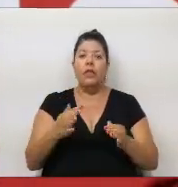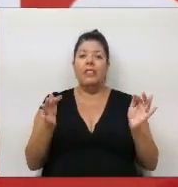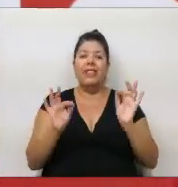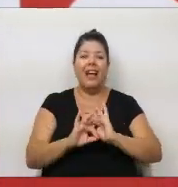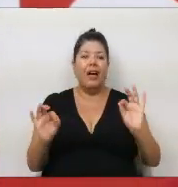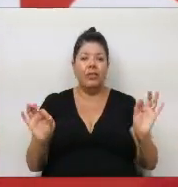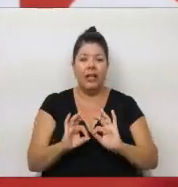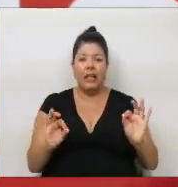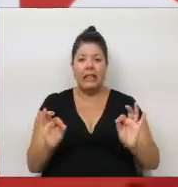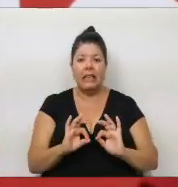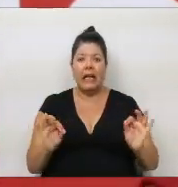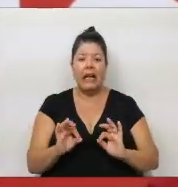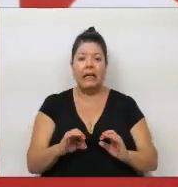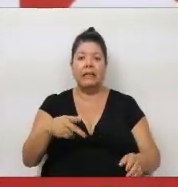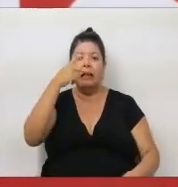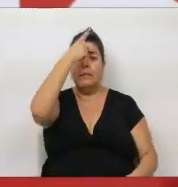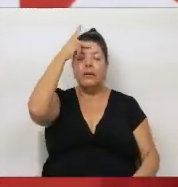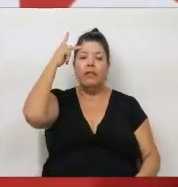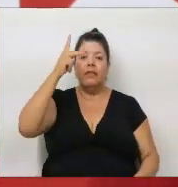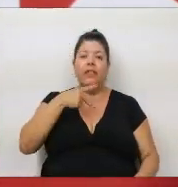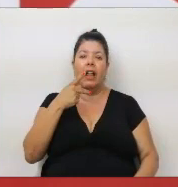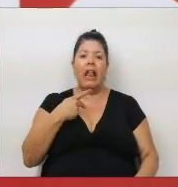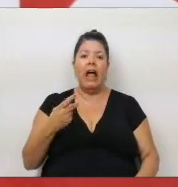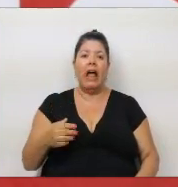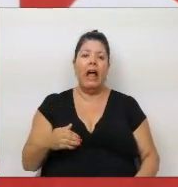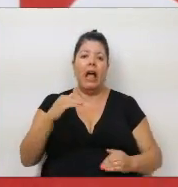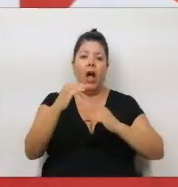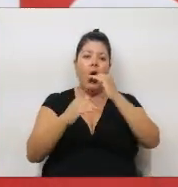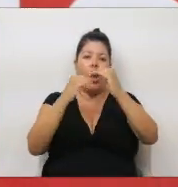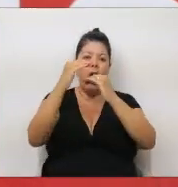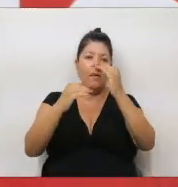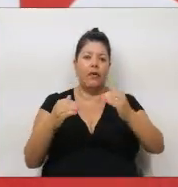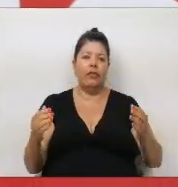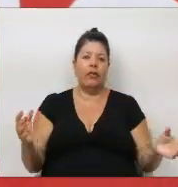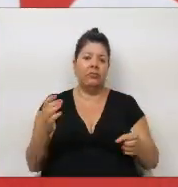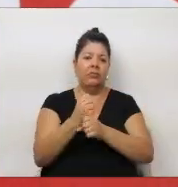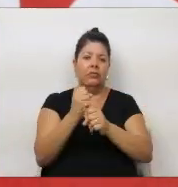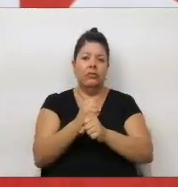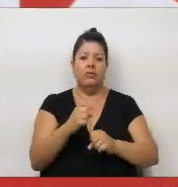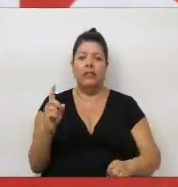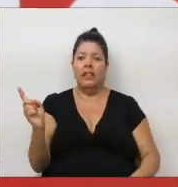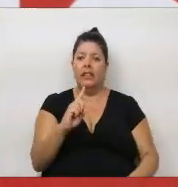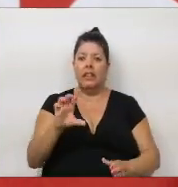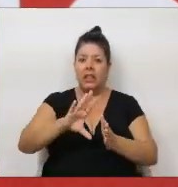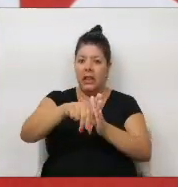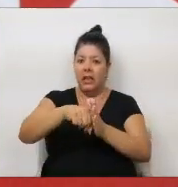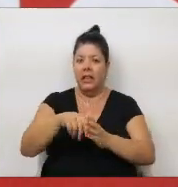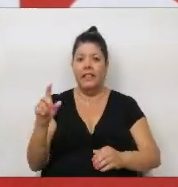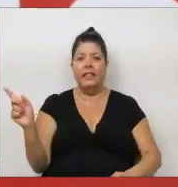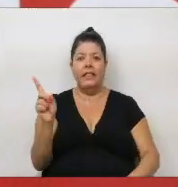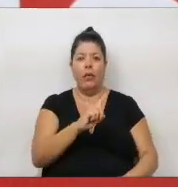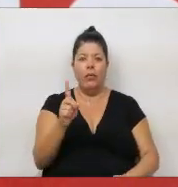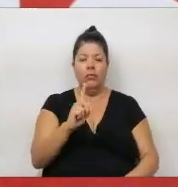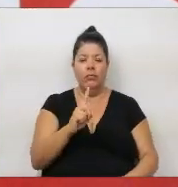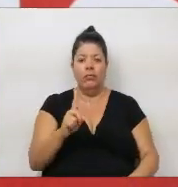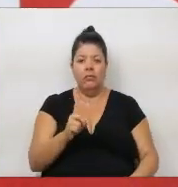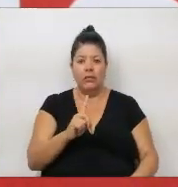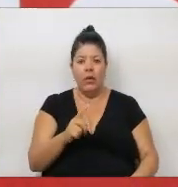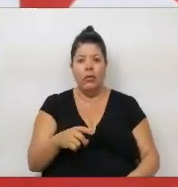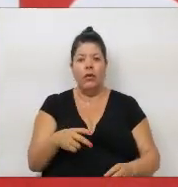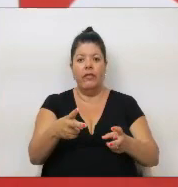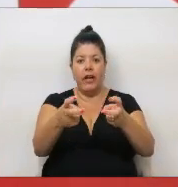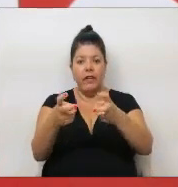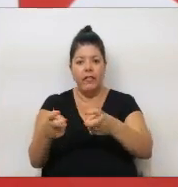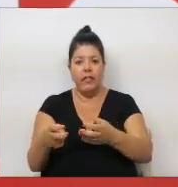do cidadão dizer assim, ah, aquela obra foi superfaturada. Não, não há possibilidade. Porque encerradas as etapas,